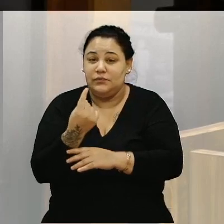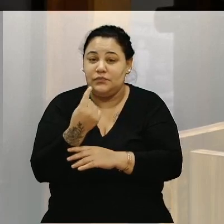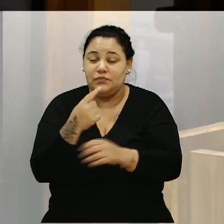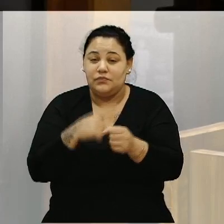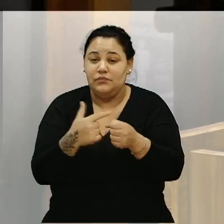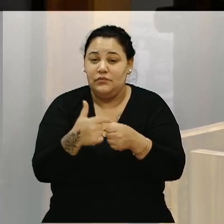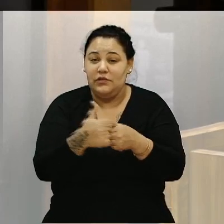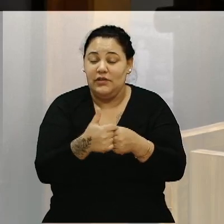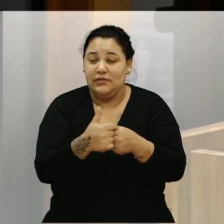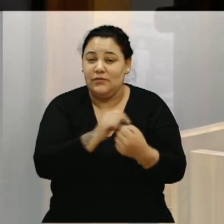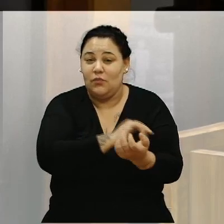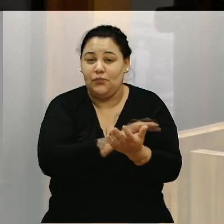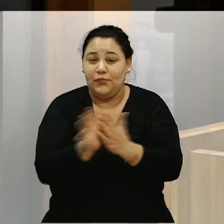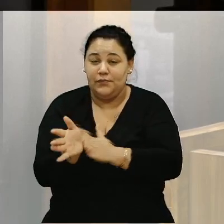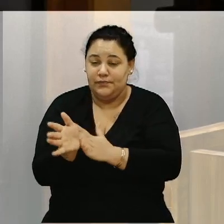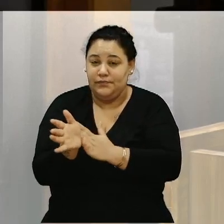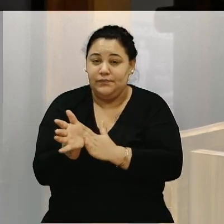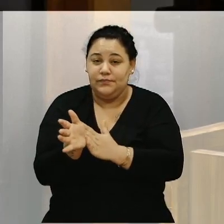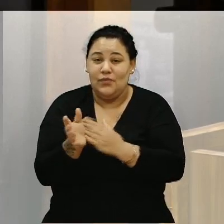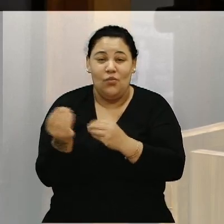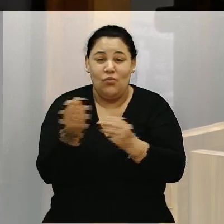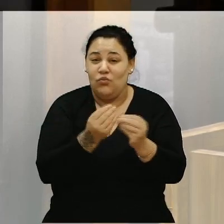77.199 pessoas em abrigos,